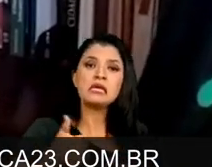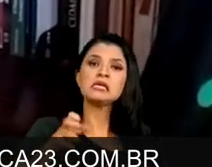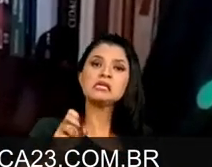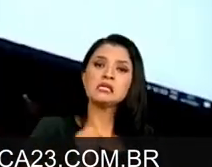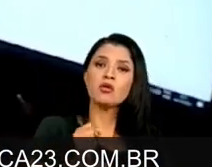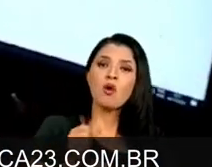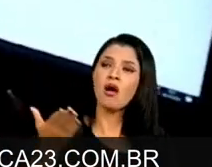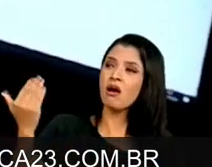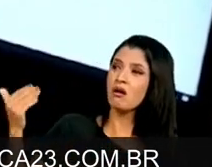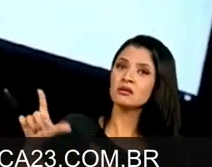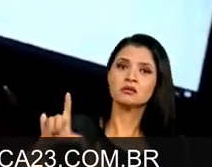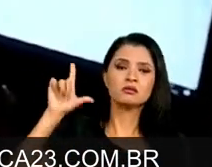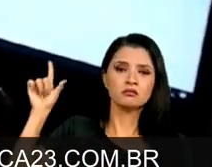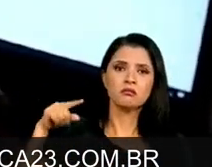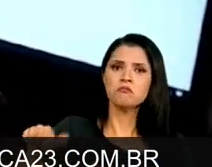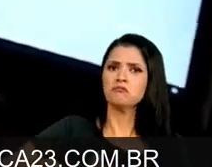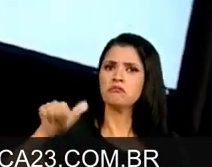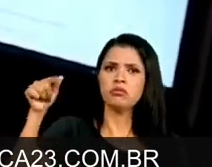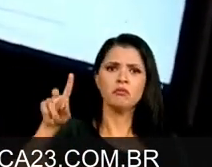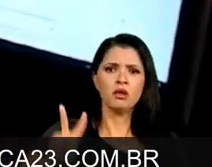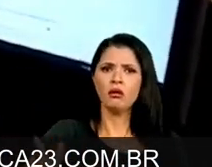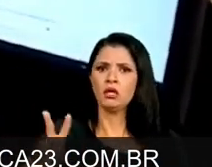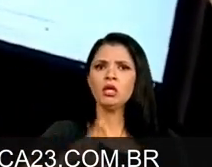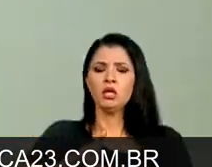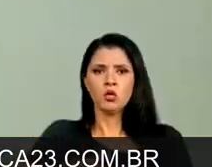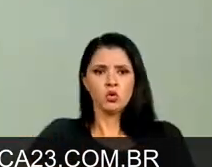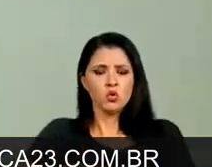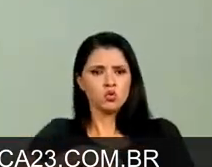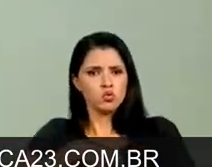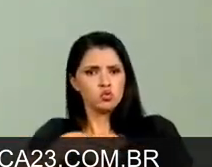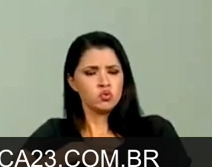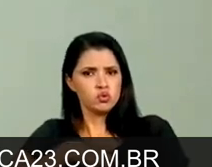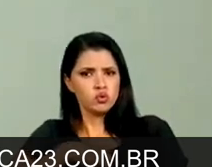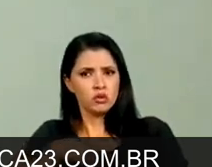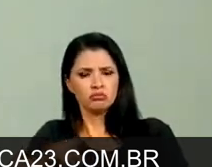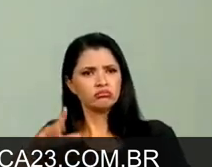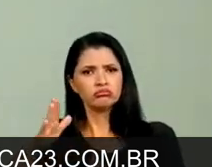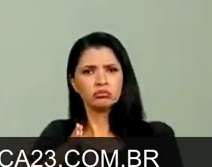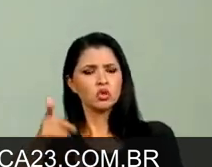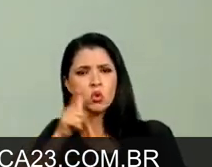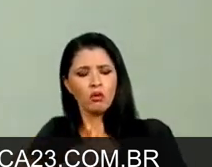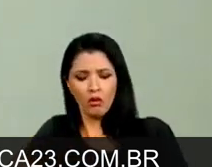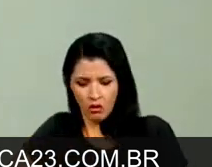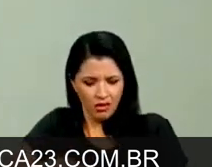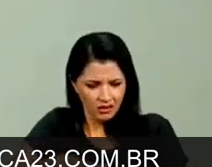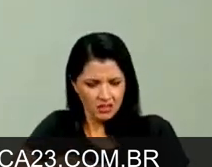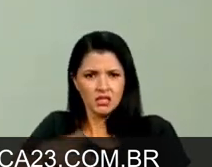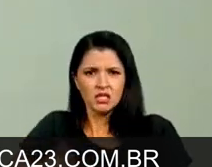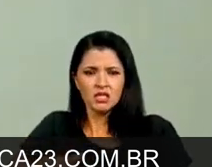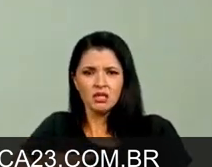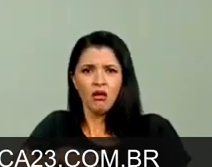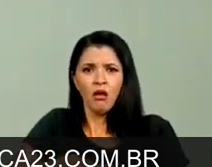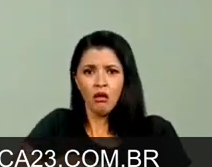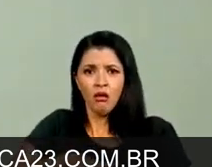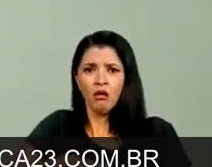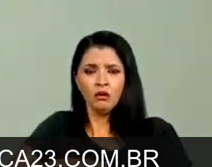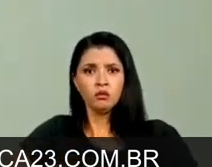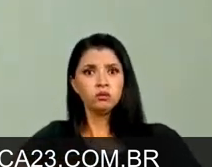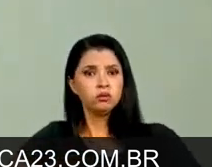anos atrás. Eram os primeiros sintomas de uma doença. Estava em casa, não conseguia levantar, as pernas